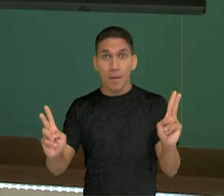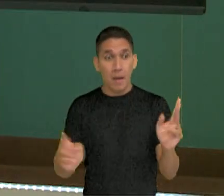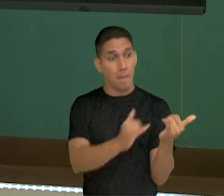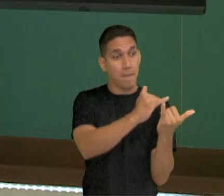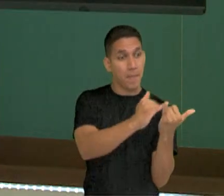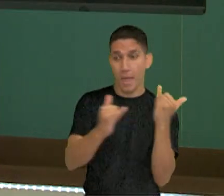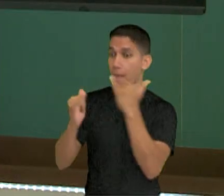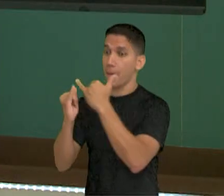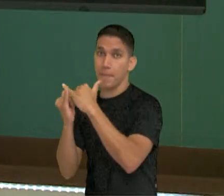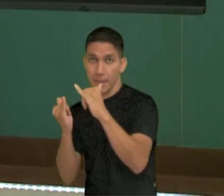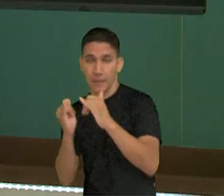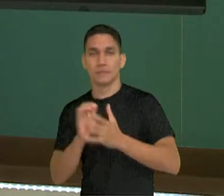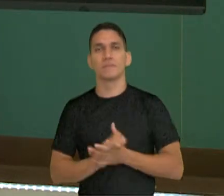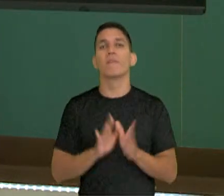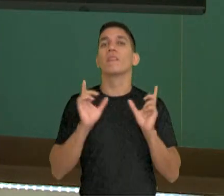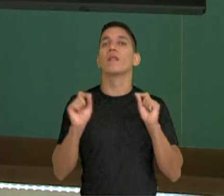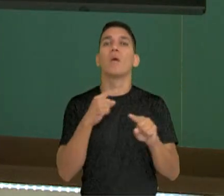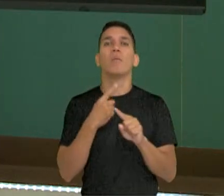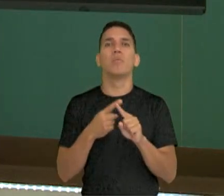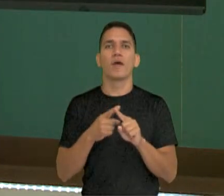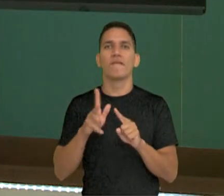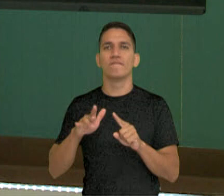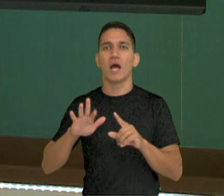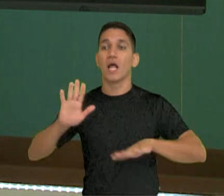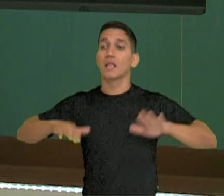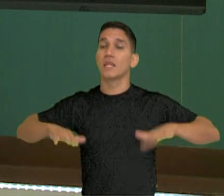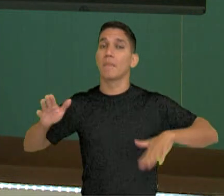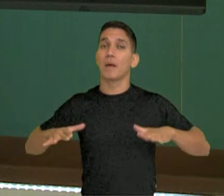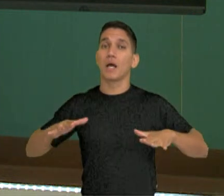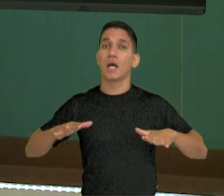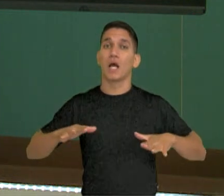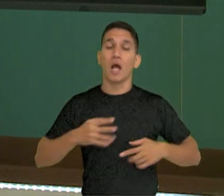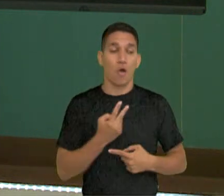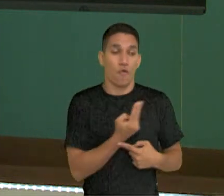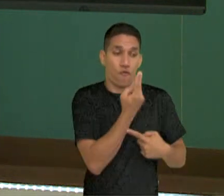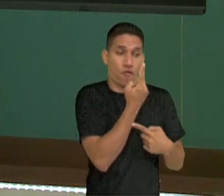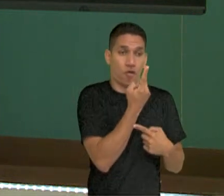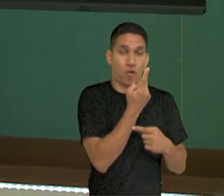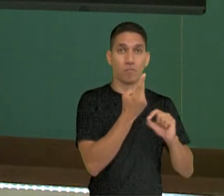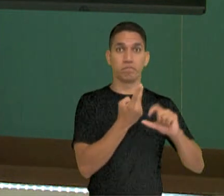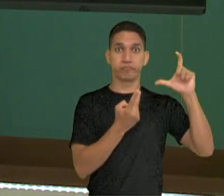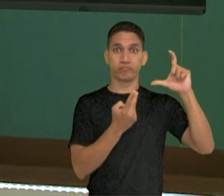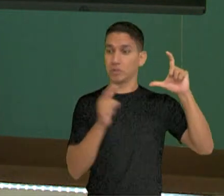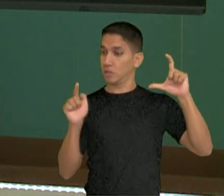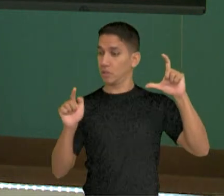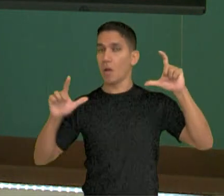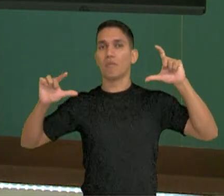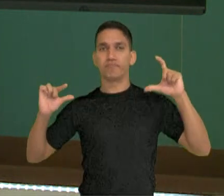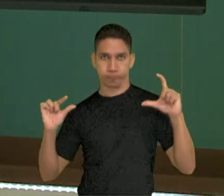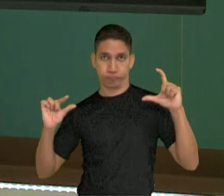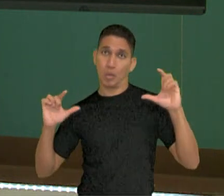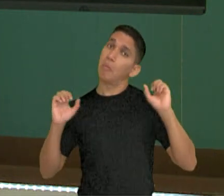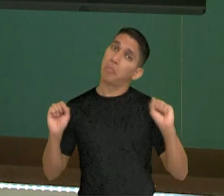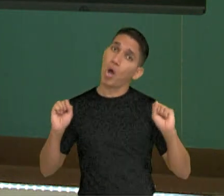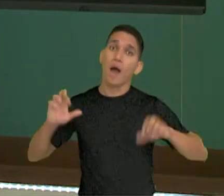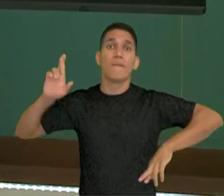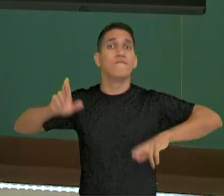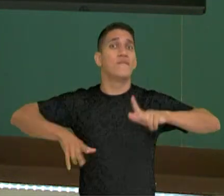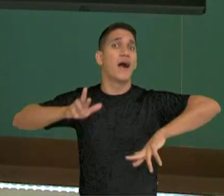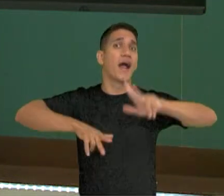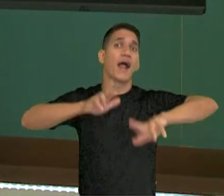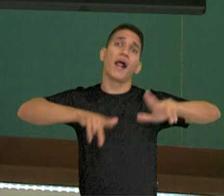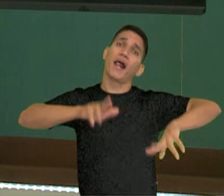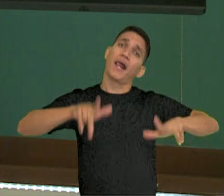influenciada pelos valores que são muito grandes ou muito pequenos. Isso vai ter uma variabilidade muito grande,